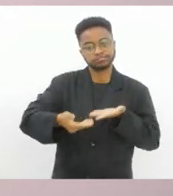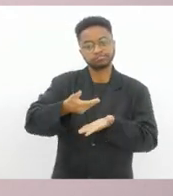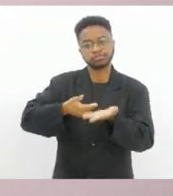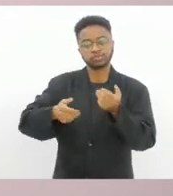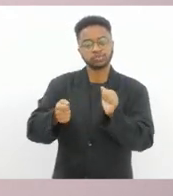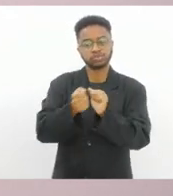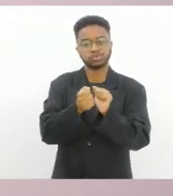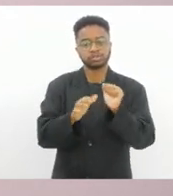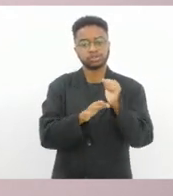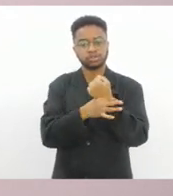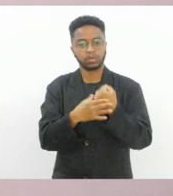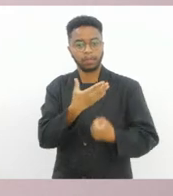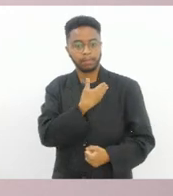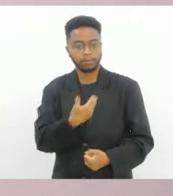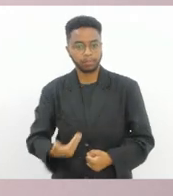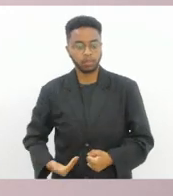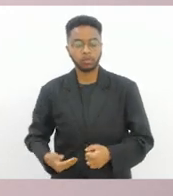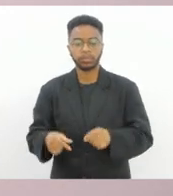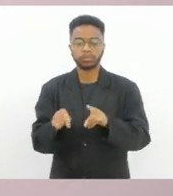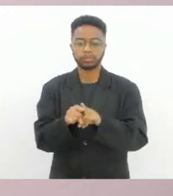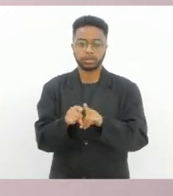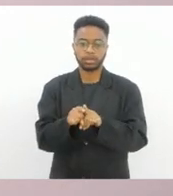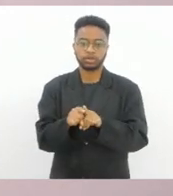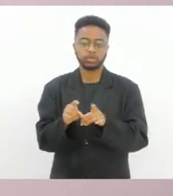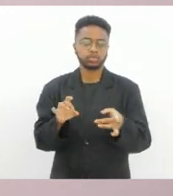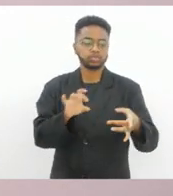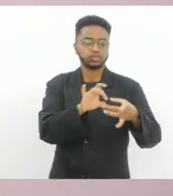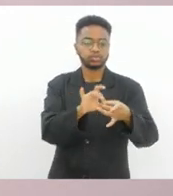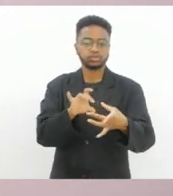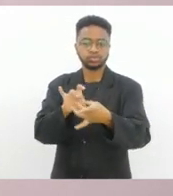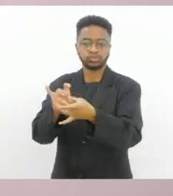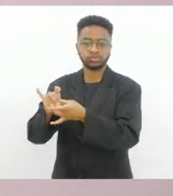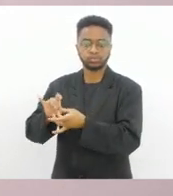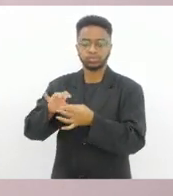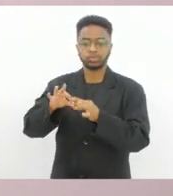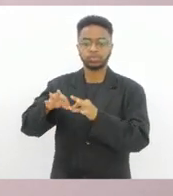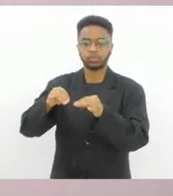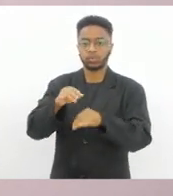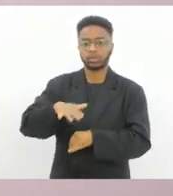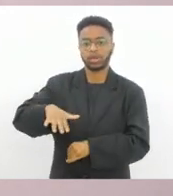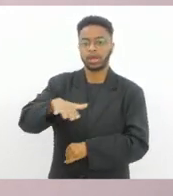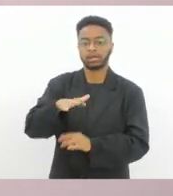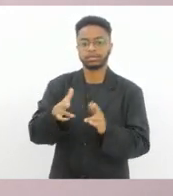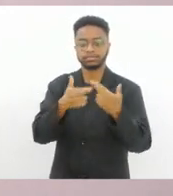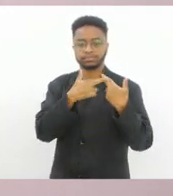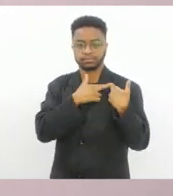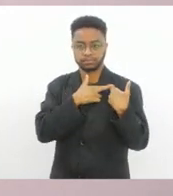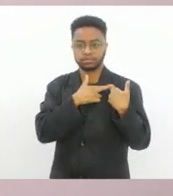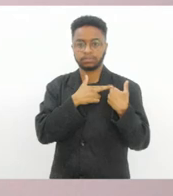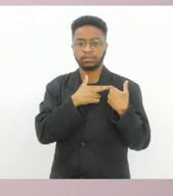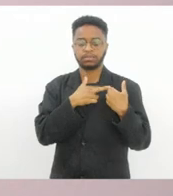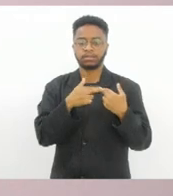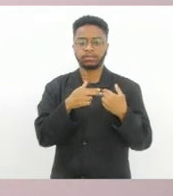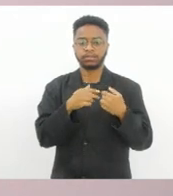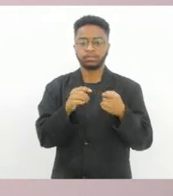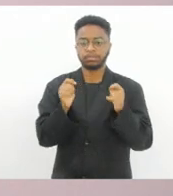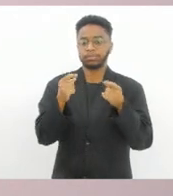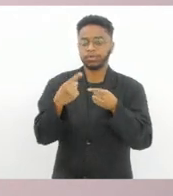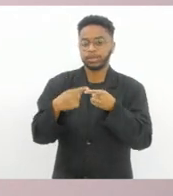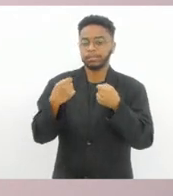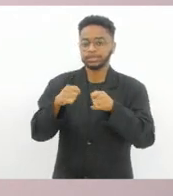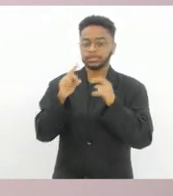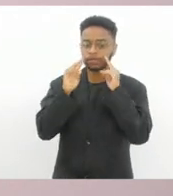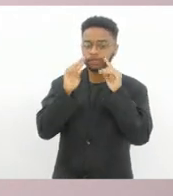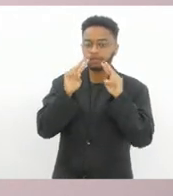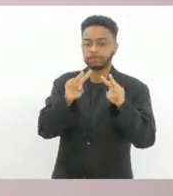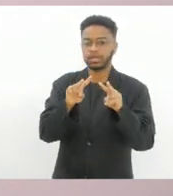segurança pública, precisa dialogar com, enfim, com todas as... os setores responsáveis por esse atendimento, para esse olhar integral